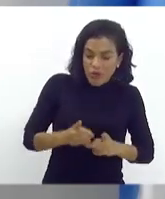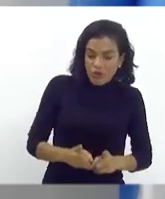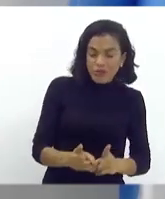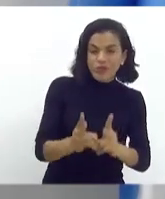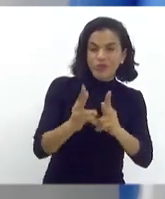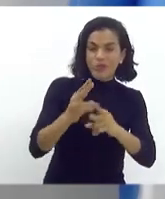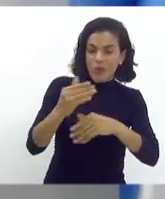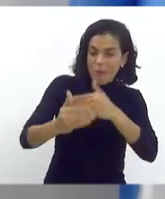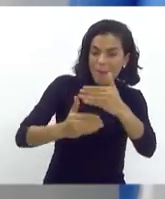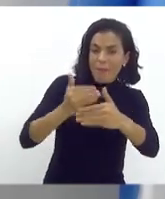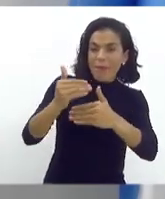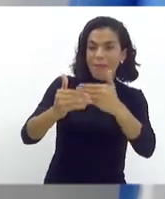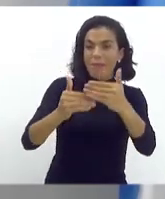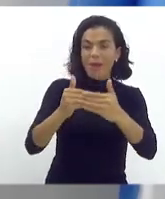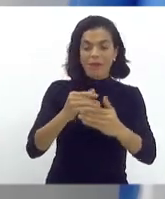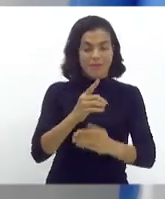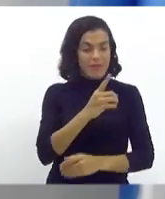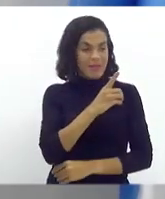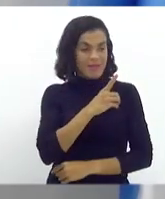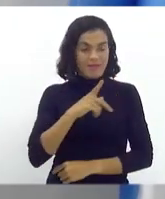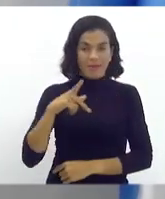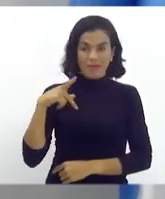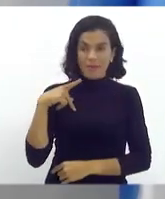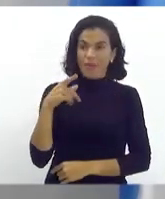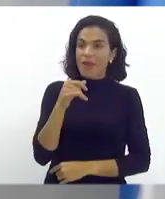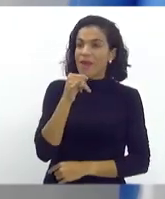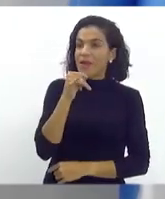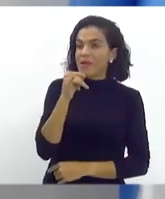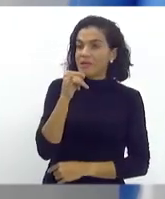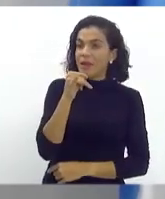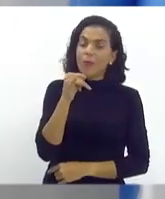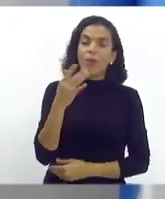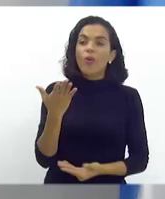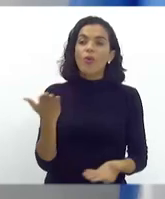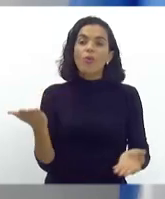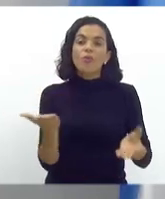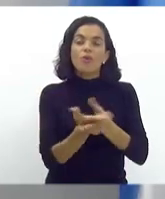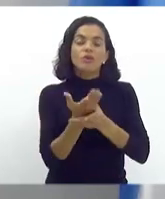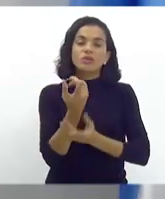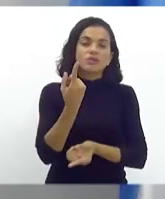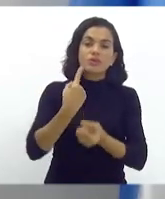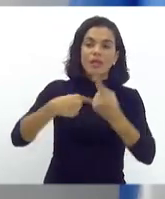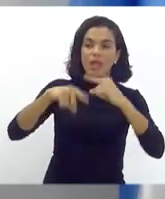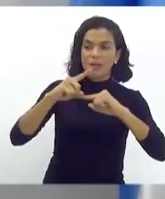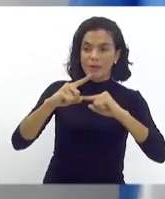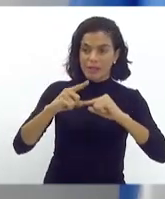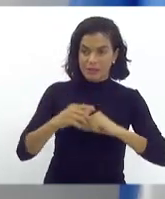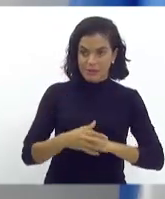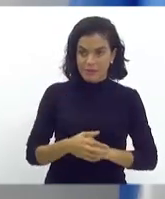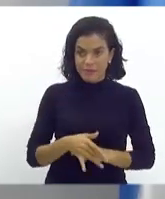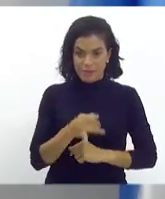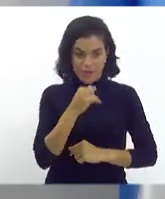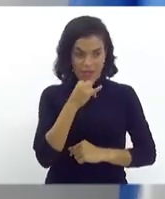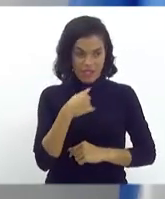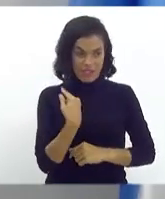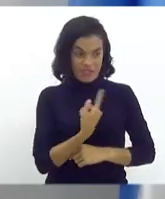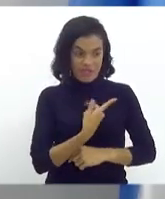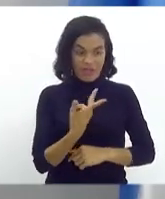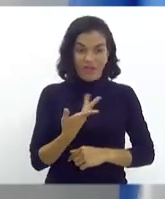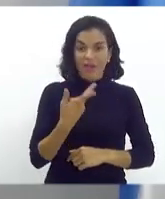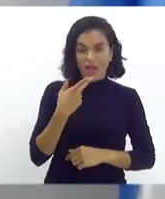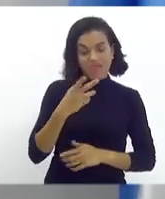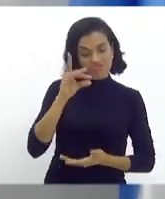debate com a própria Defensoria Pública processos de reparação nós estamos dizendo aqui que